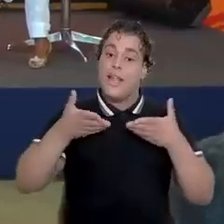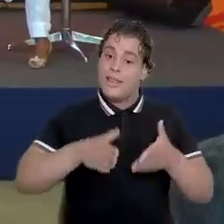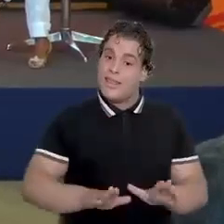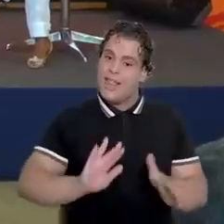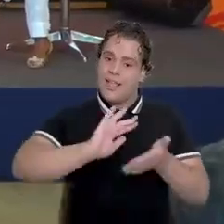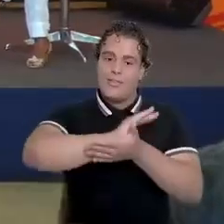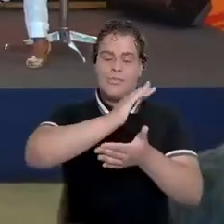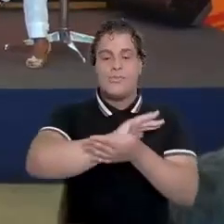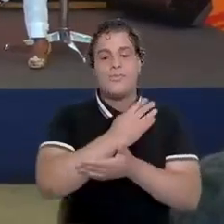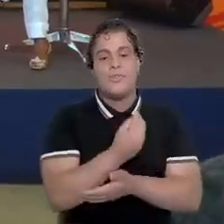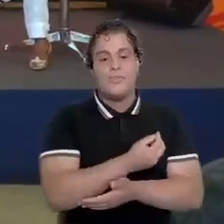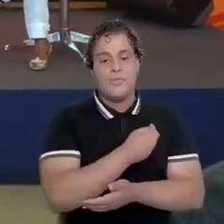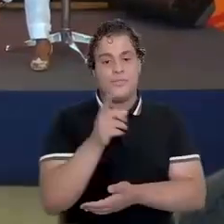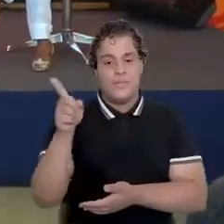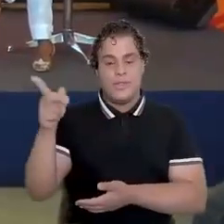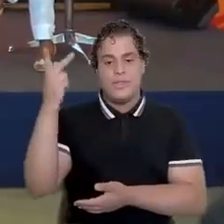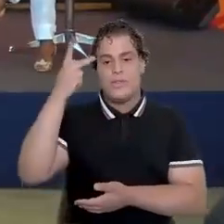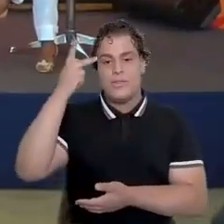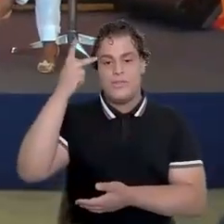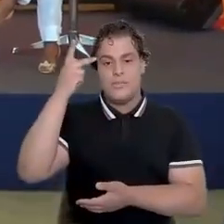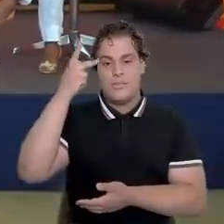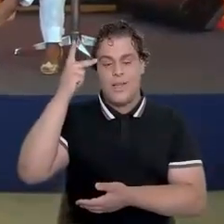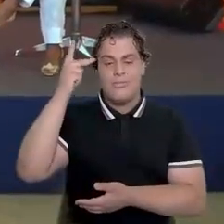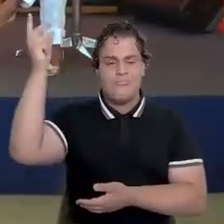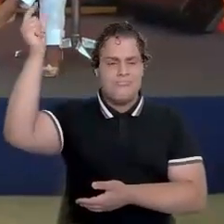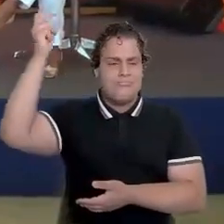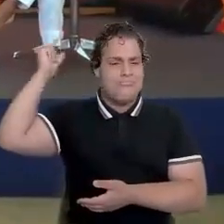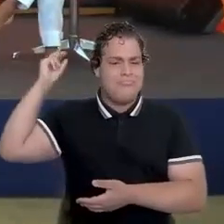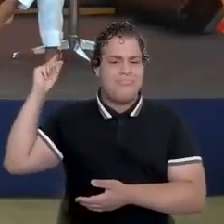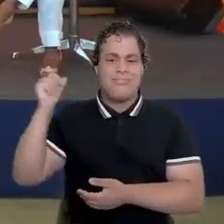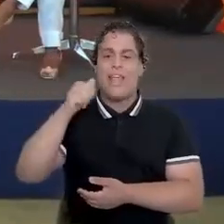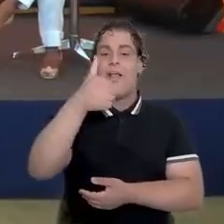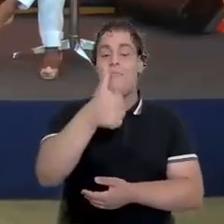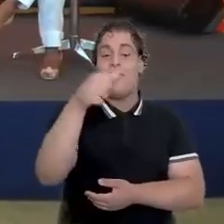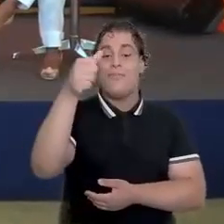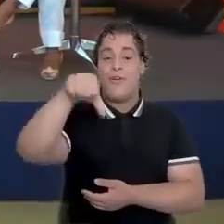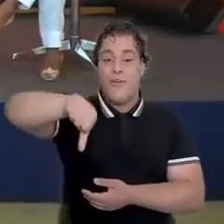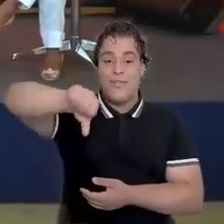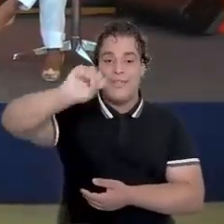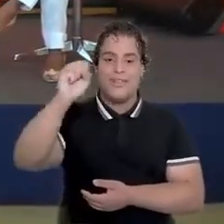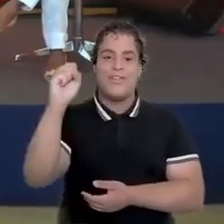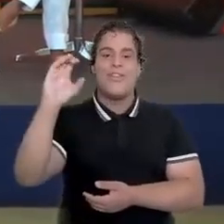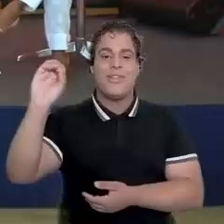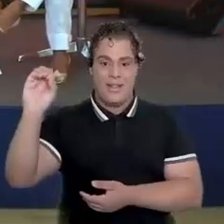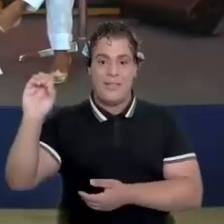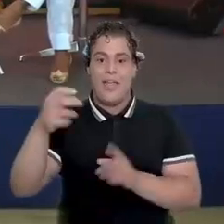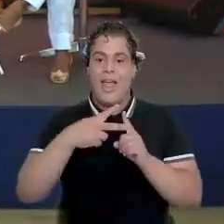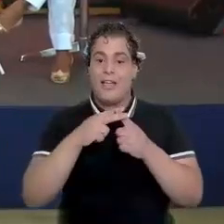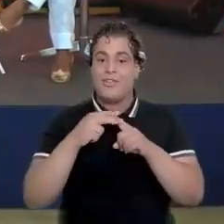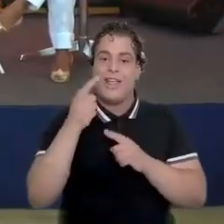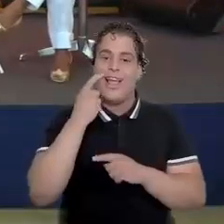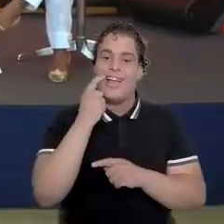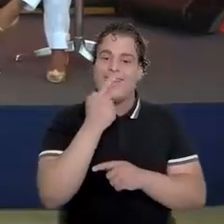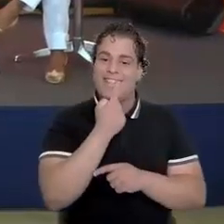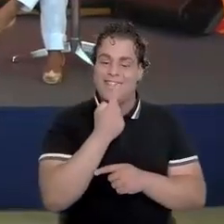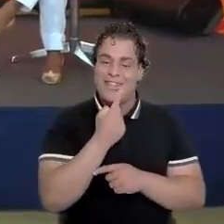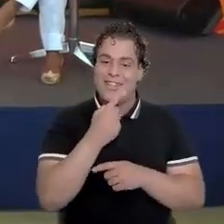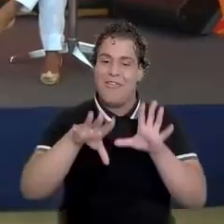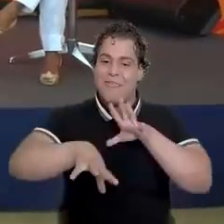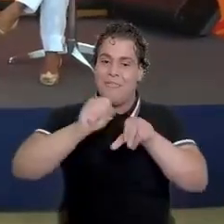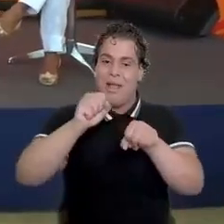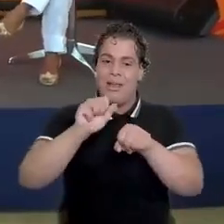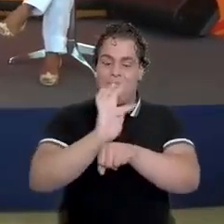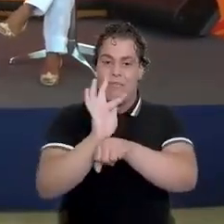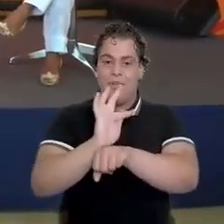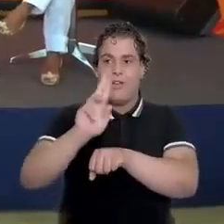falado. E vive em Ribeirão Preto, São Paulo, desde 1980. Ela é cirurgiã dentista formada pela USP,